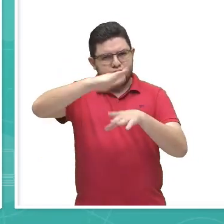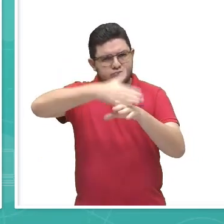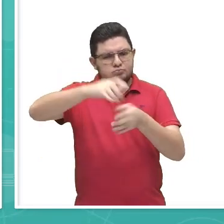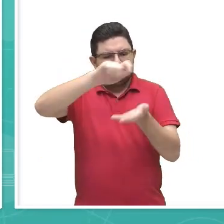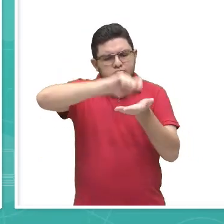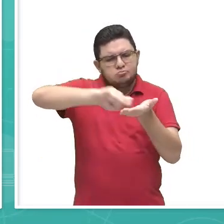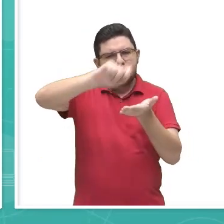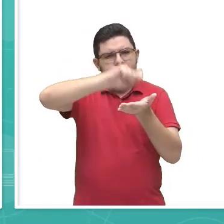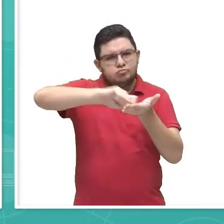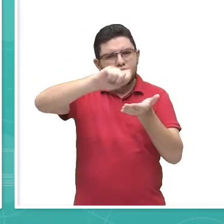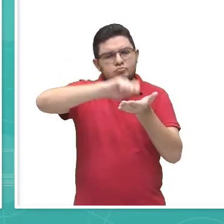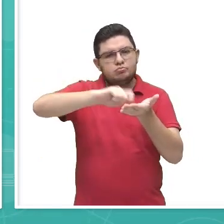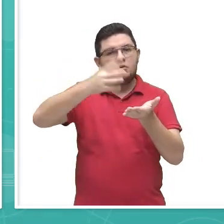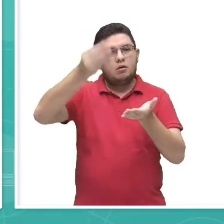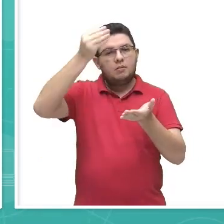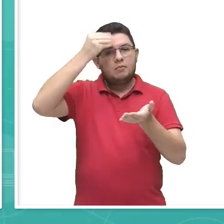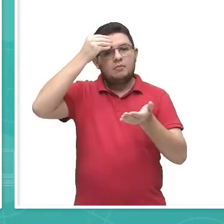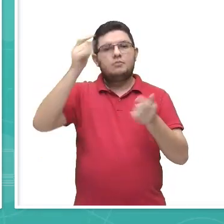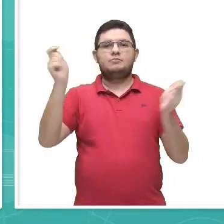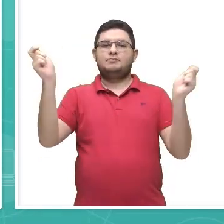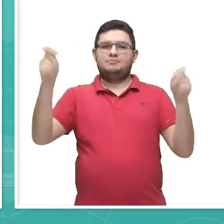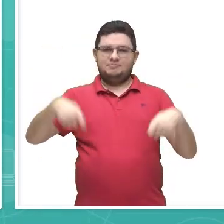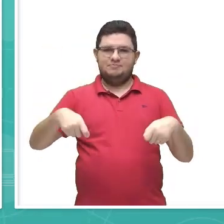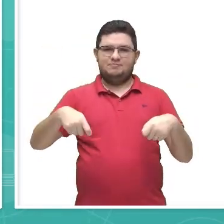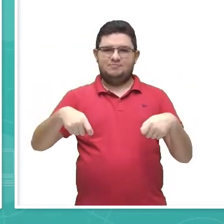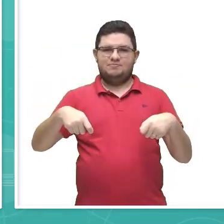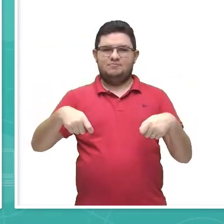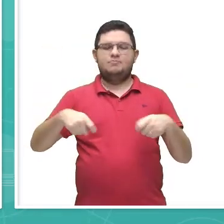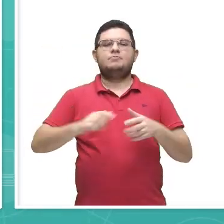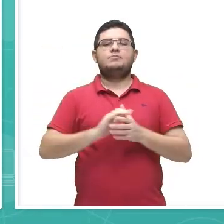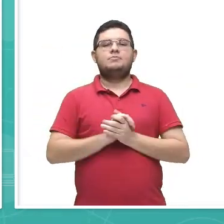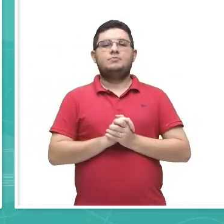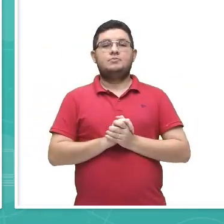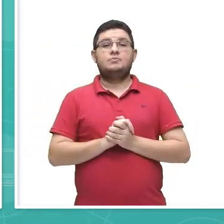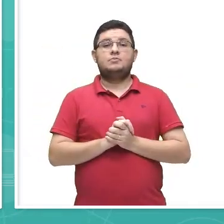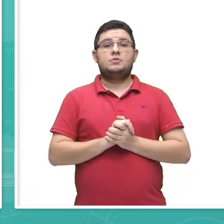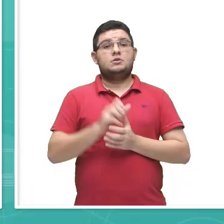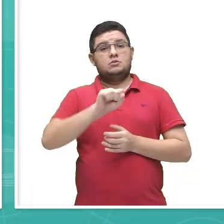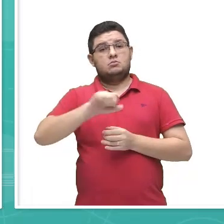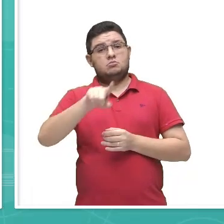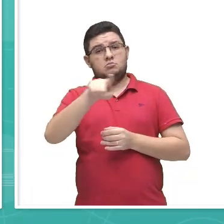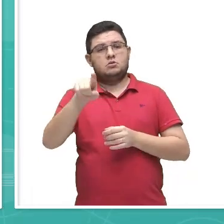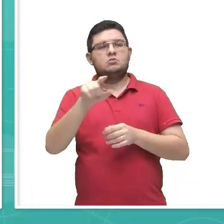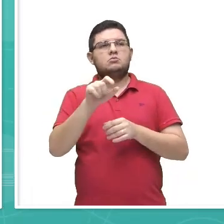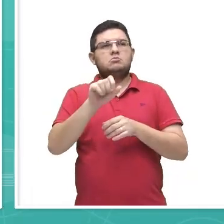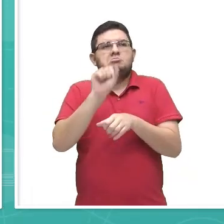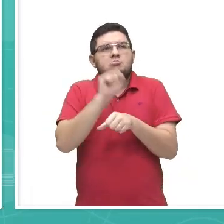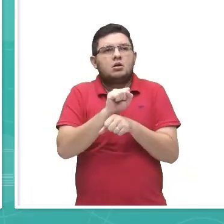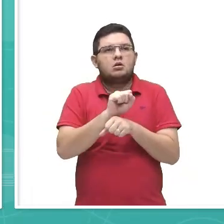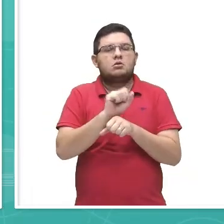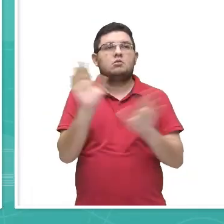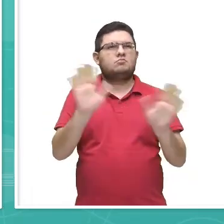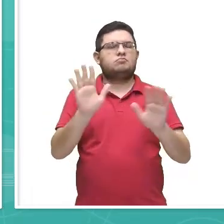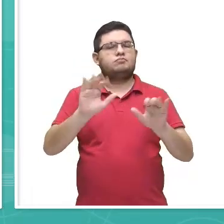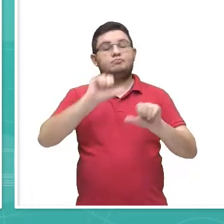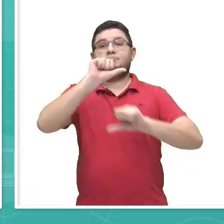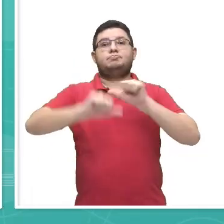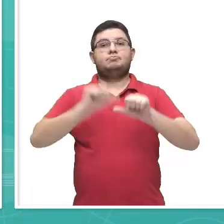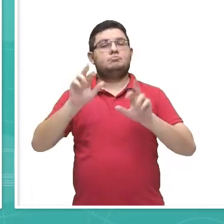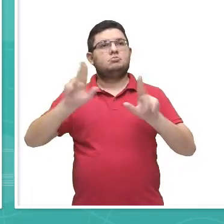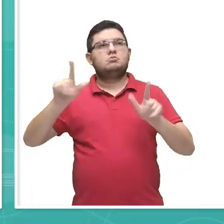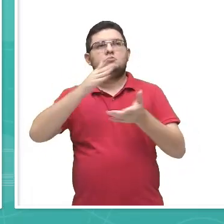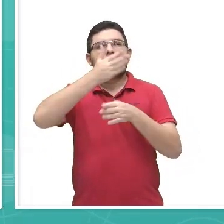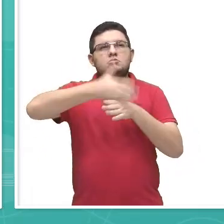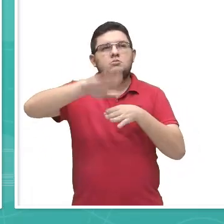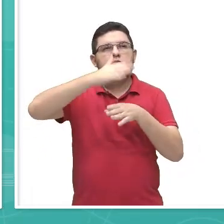já começa a fixar aquilo, certo? Então, toda vez que você para, né, sai da inércia e faz alguma coisa, você começa, né, a processar aqui no seu